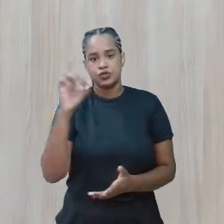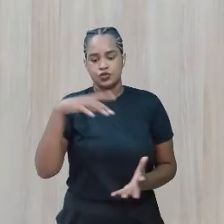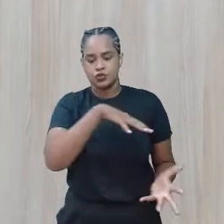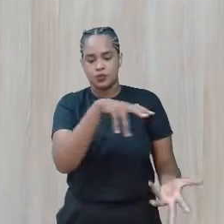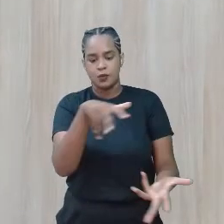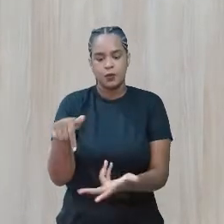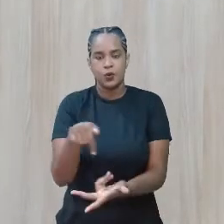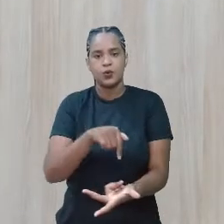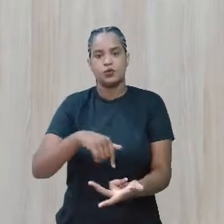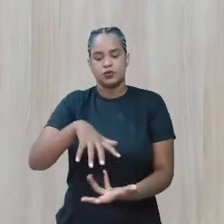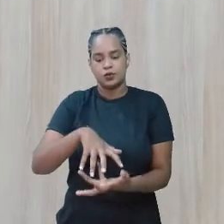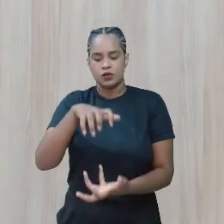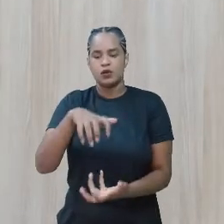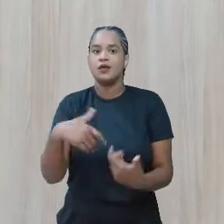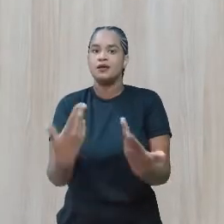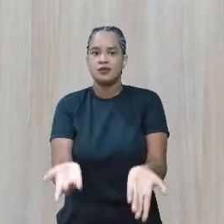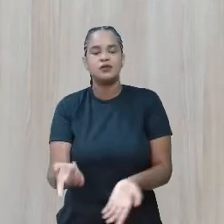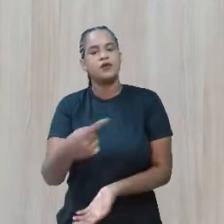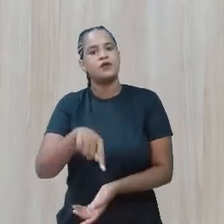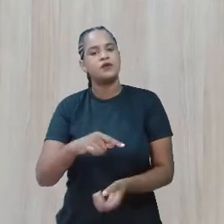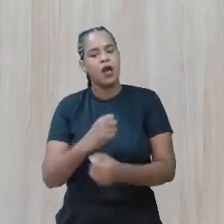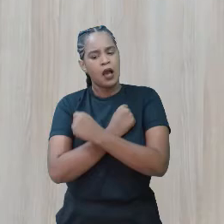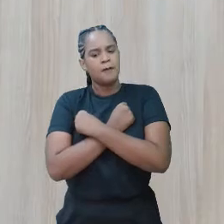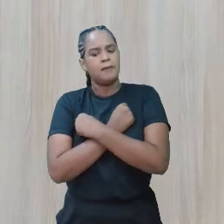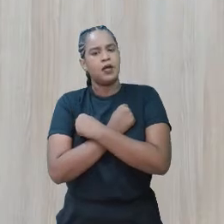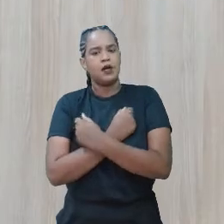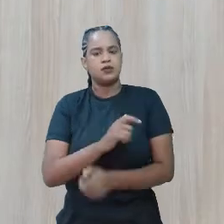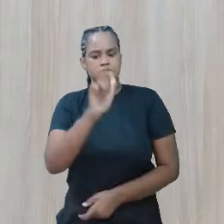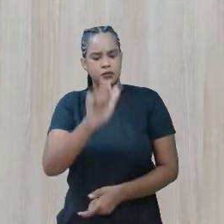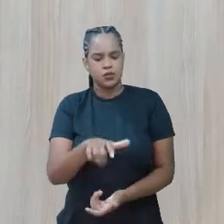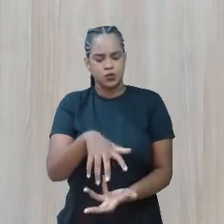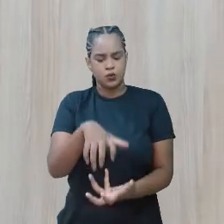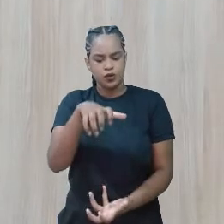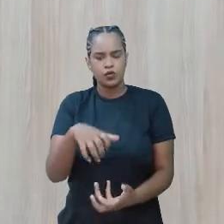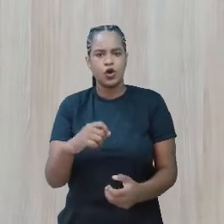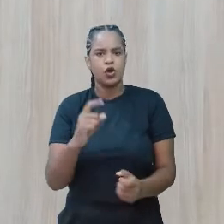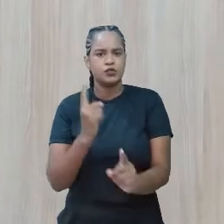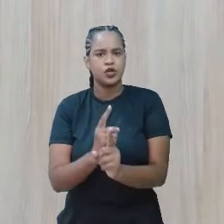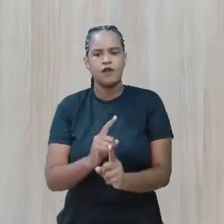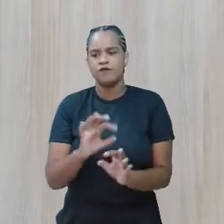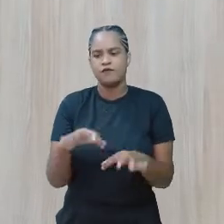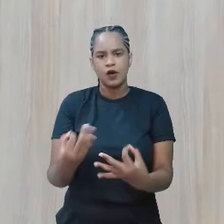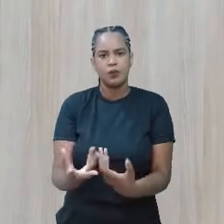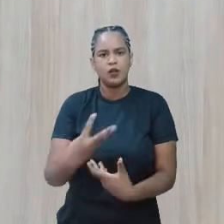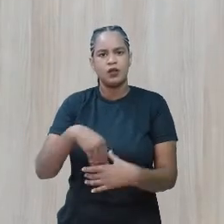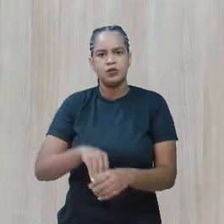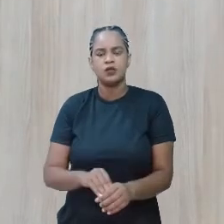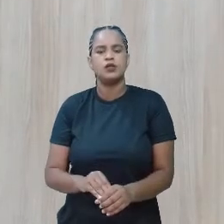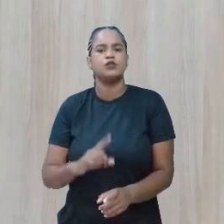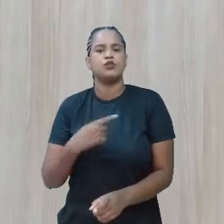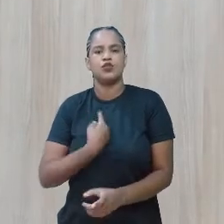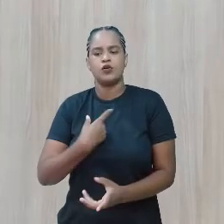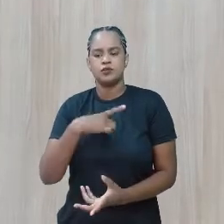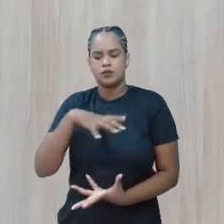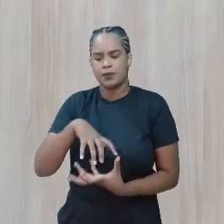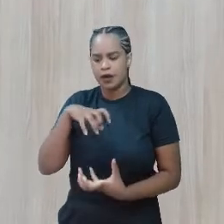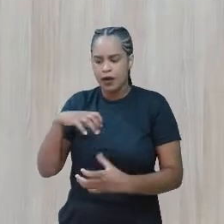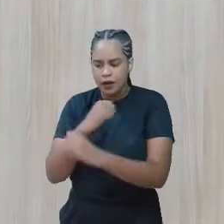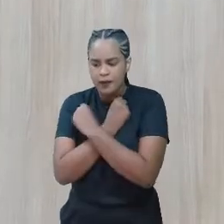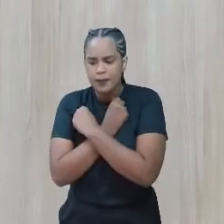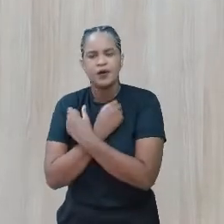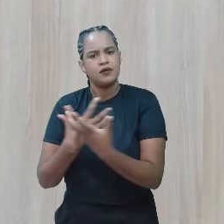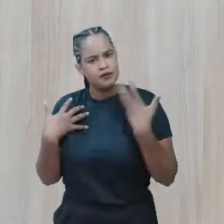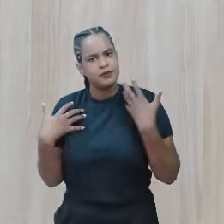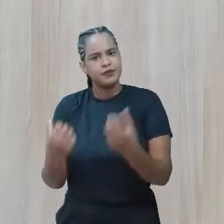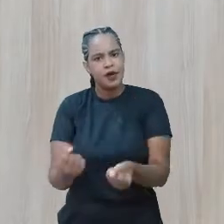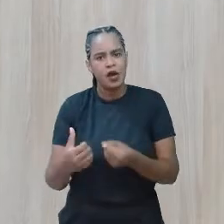pessoal, vamos dar aquele abraço bem gostoso no idoso que a gente vai encontrar, da nossa família, né? Aquele que está em contato com a gente. Vamos hoje